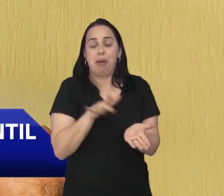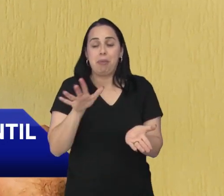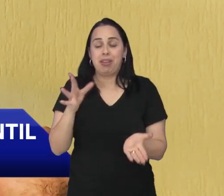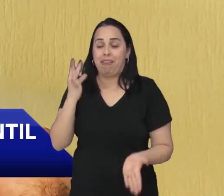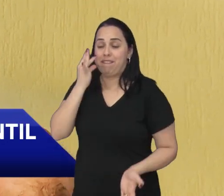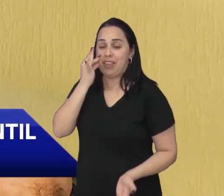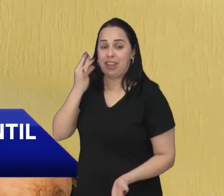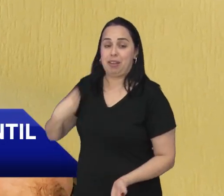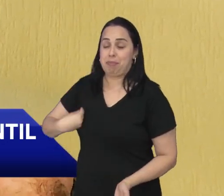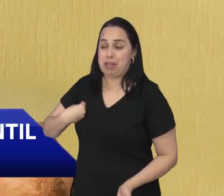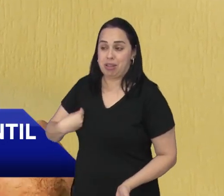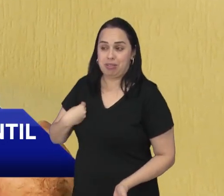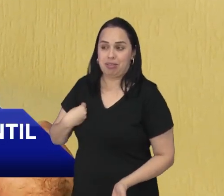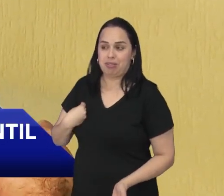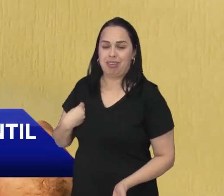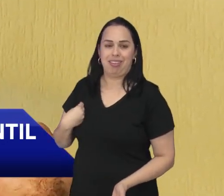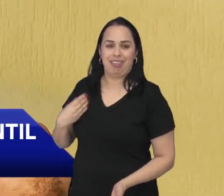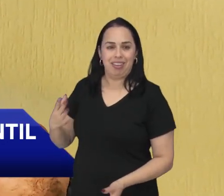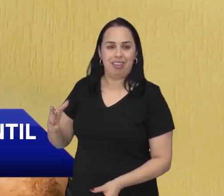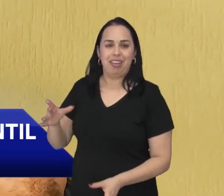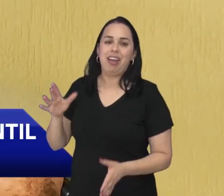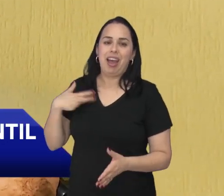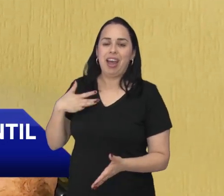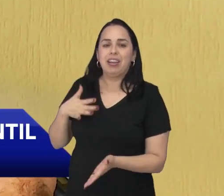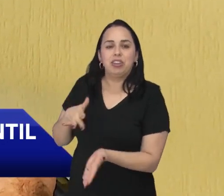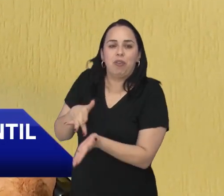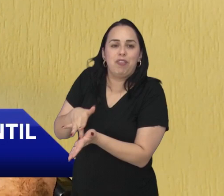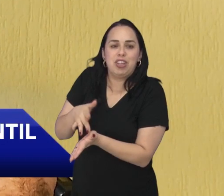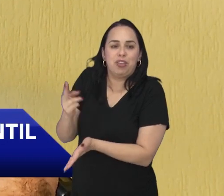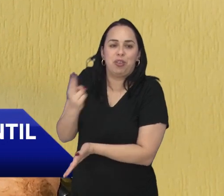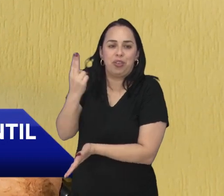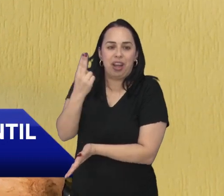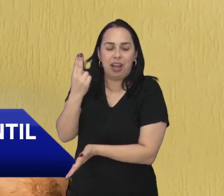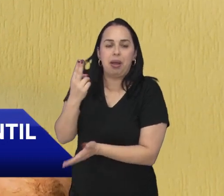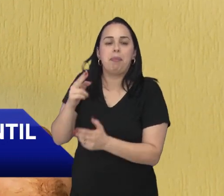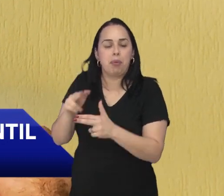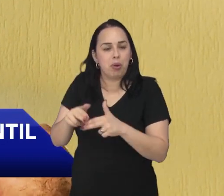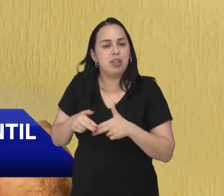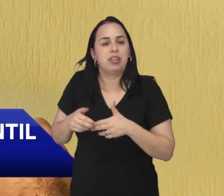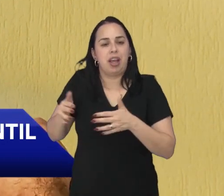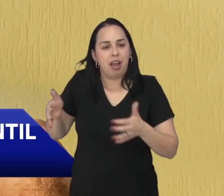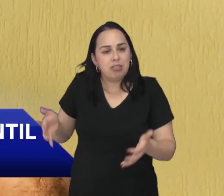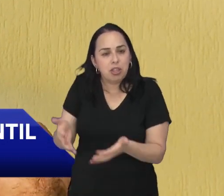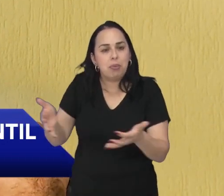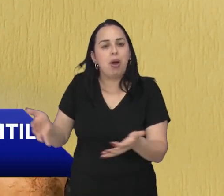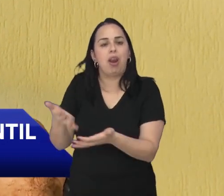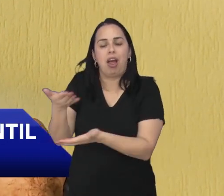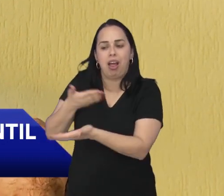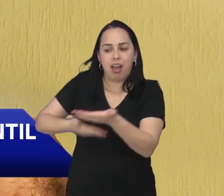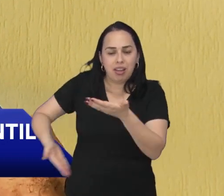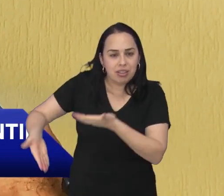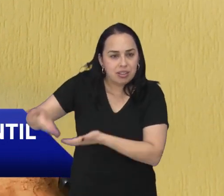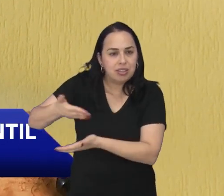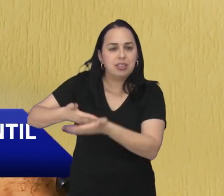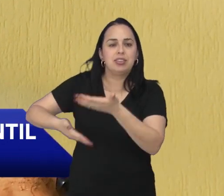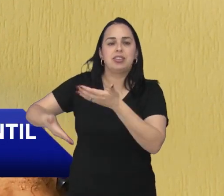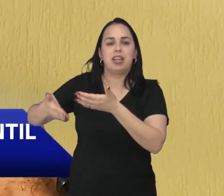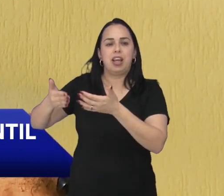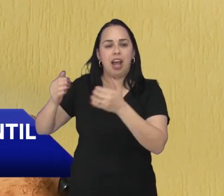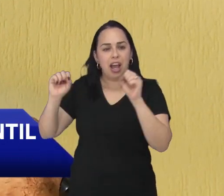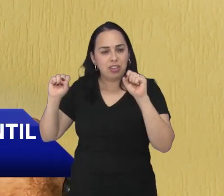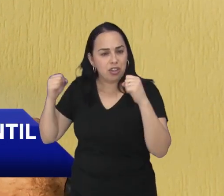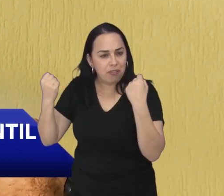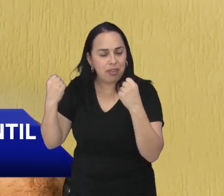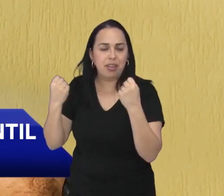né? E na vida real não tem como interpretar esse personagem. Então é importante sim estimular a vida social,